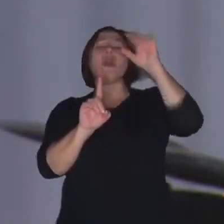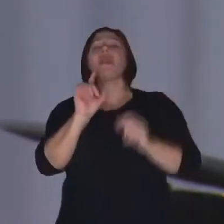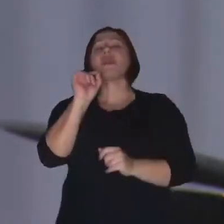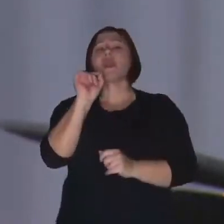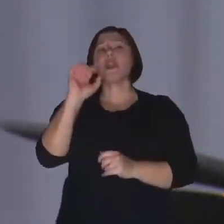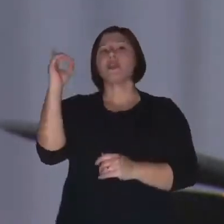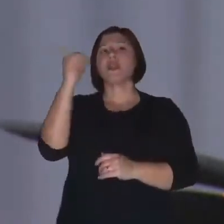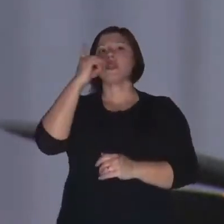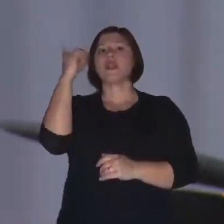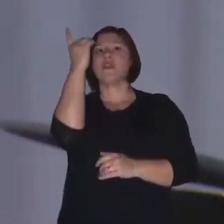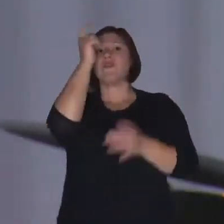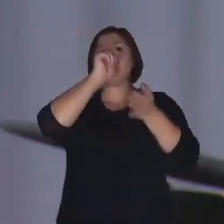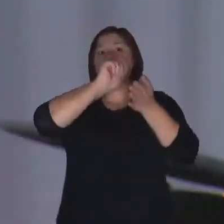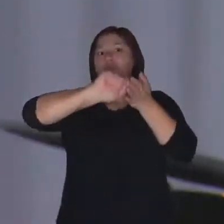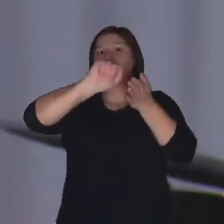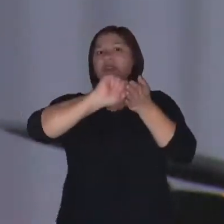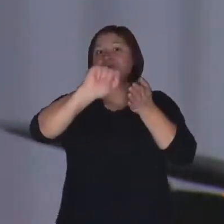dessa cena.